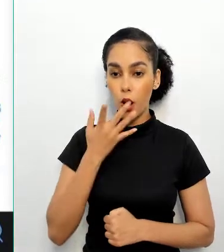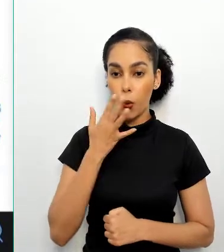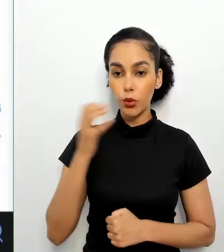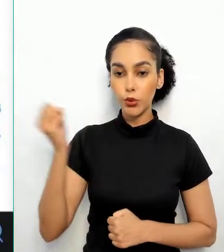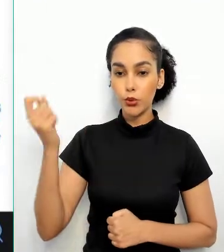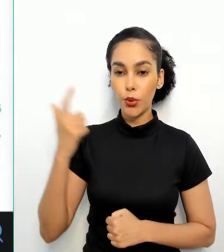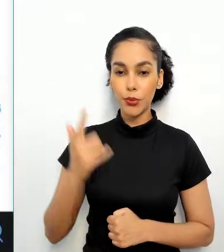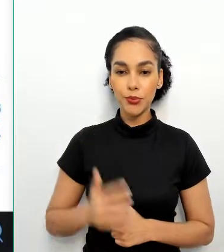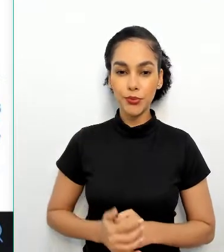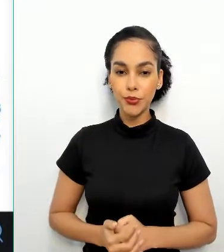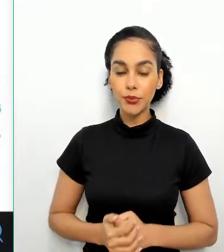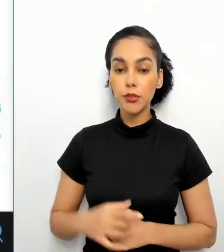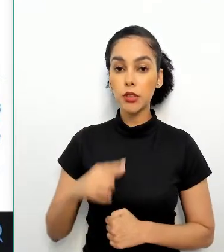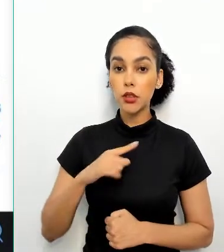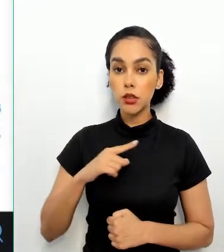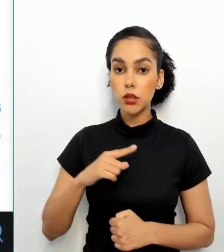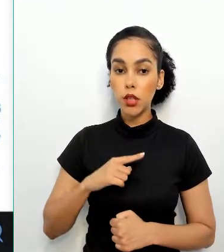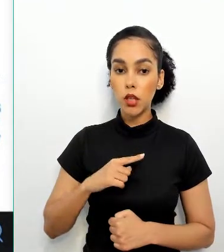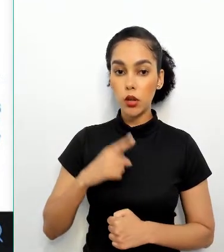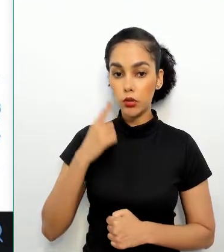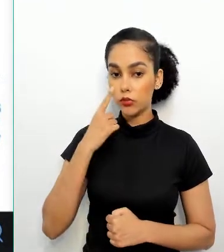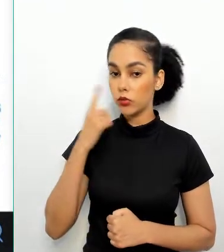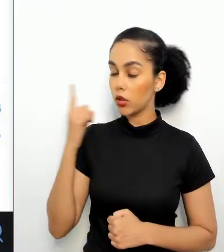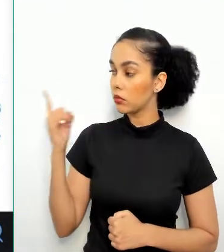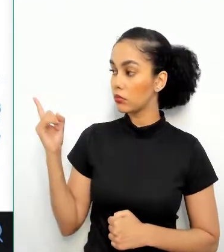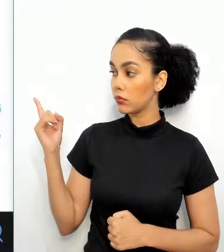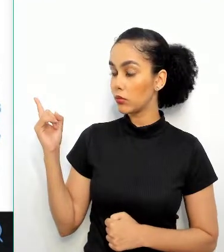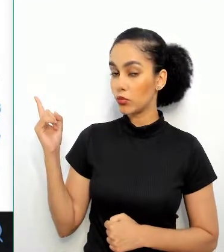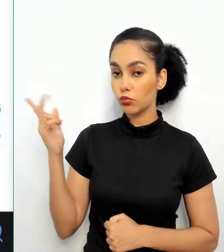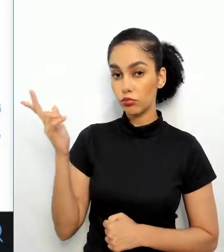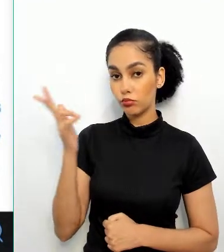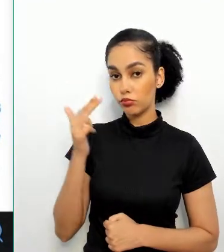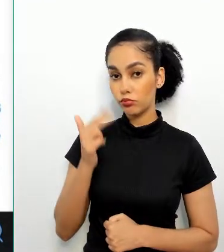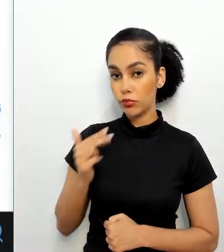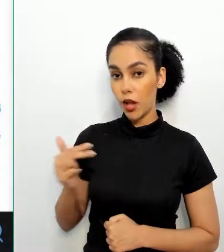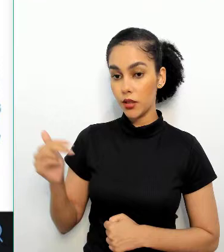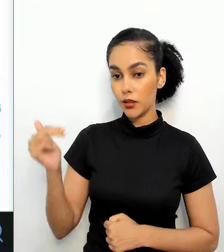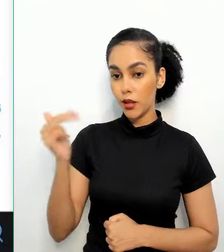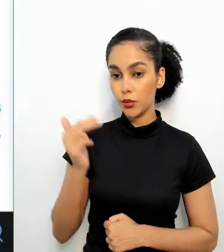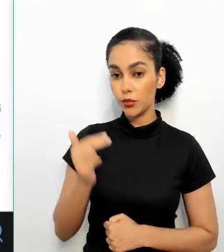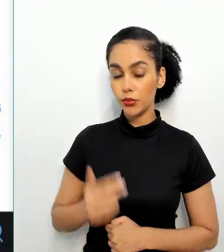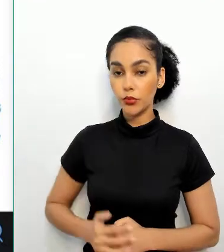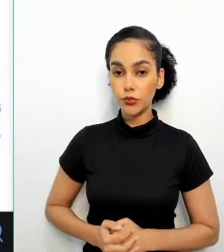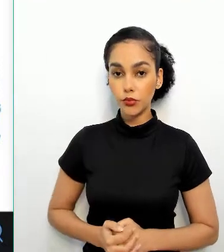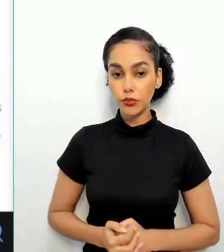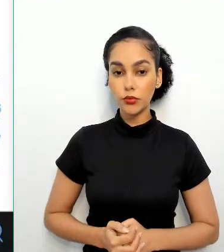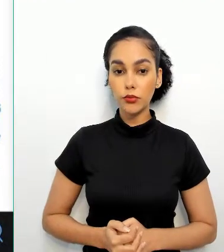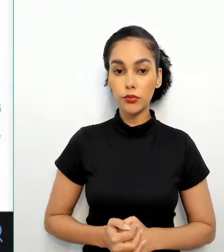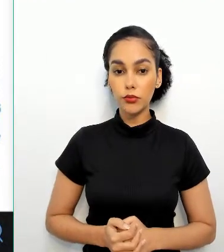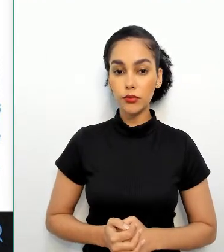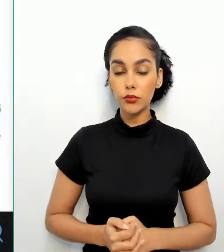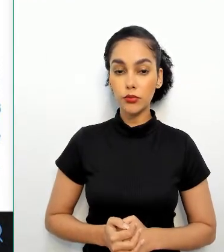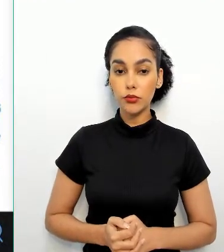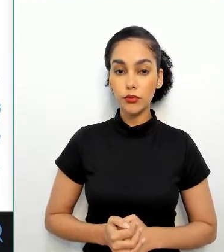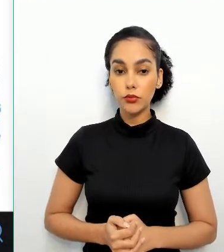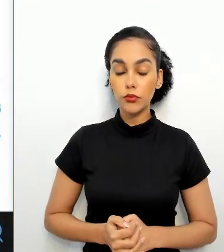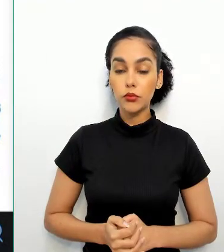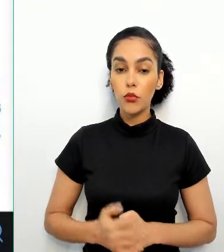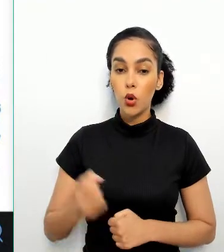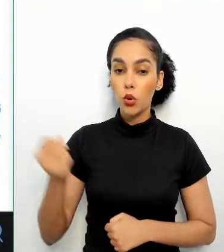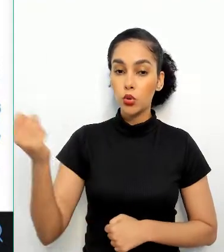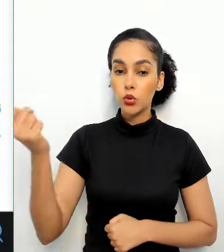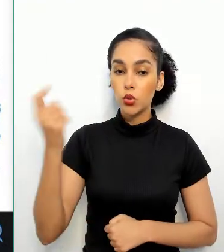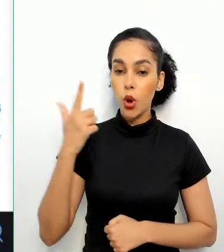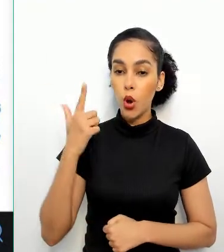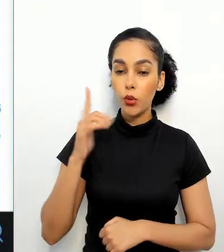de fato, ele faz um grau de 30, ele forma 30 graus com o sol a pino. O